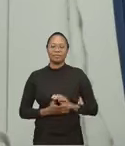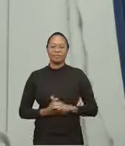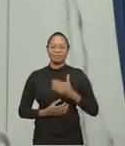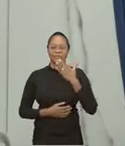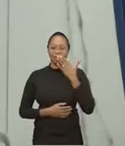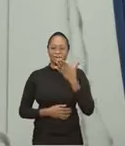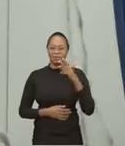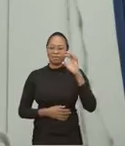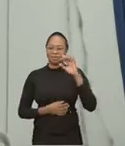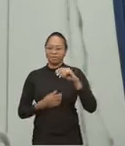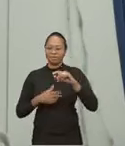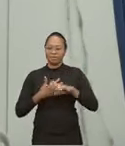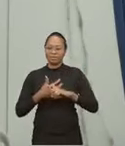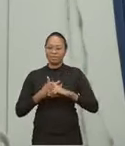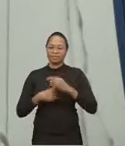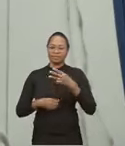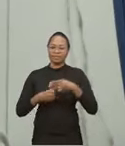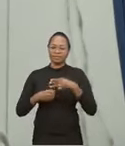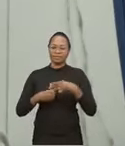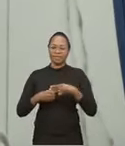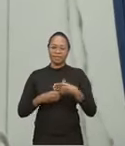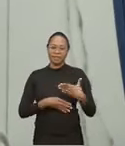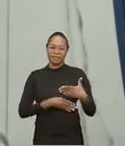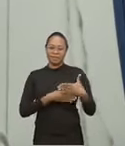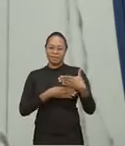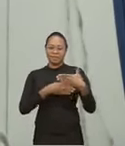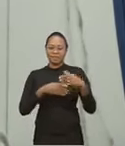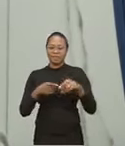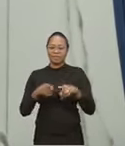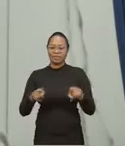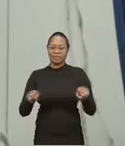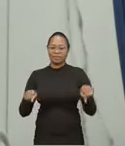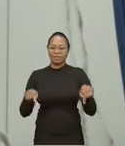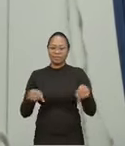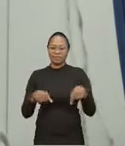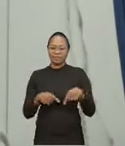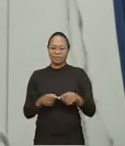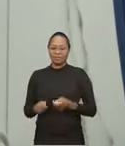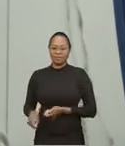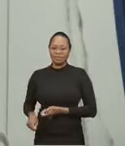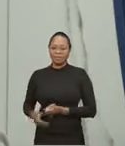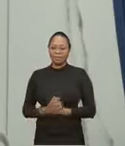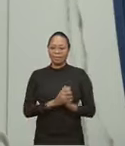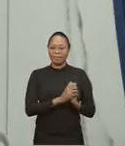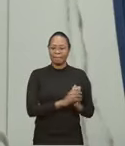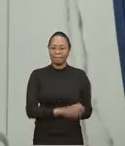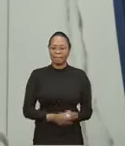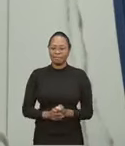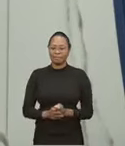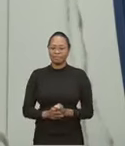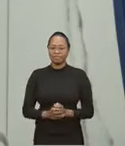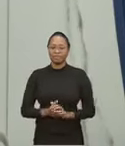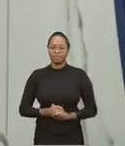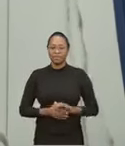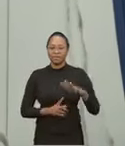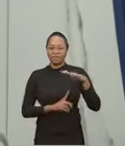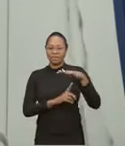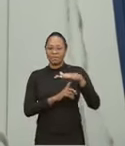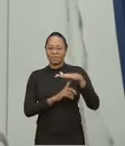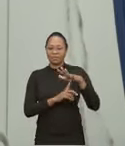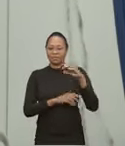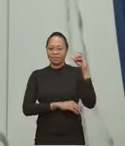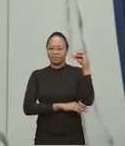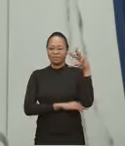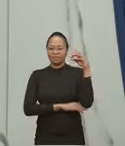Indica o chefe do Executivo Municipal construção de um campo de golzinho com mini arquibancada, com cobertura, alambrado e